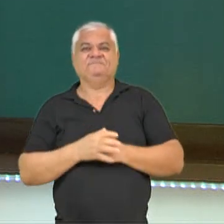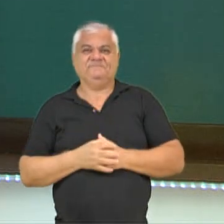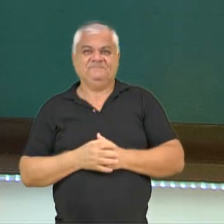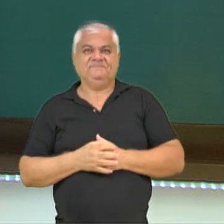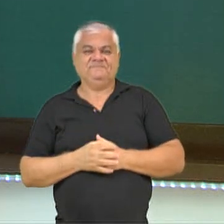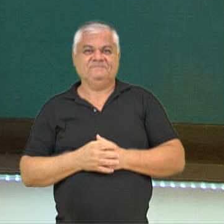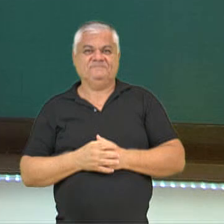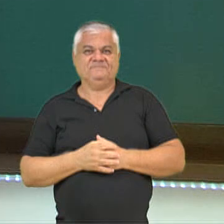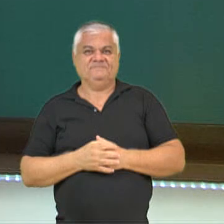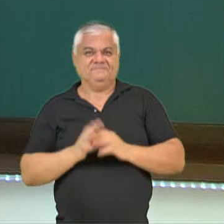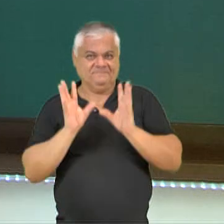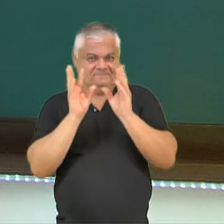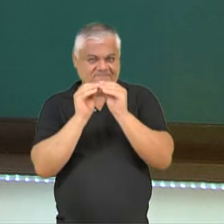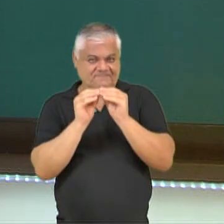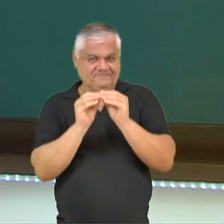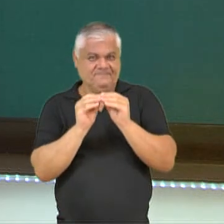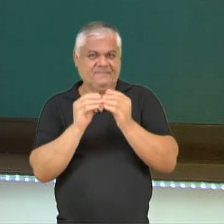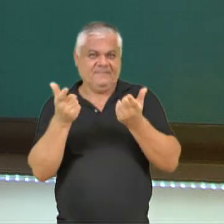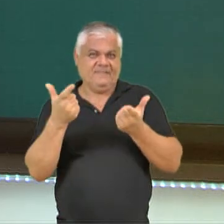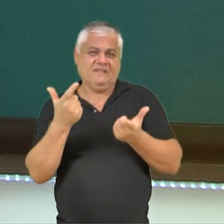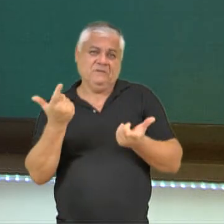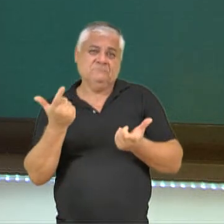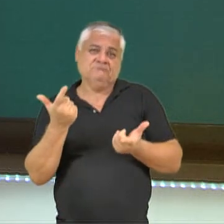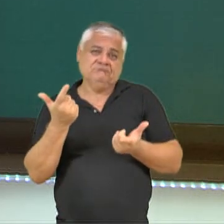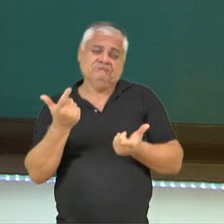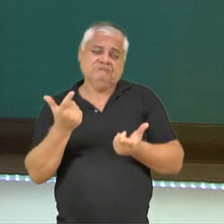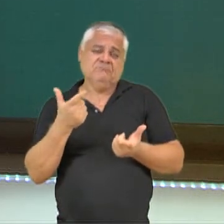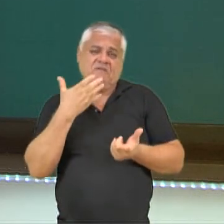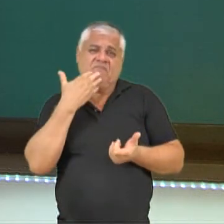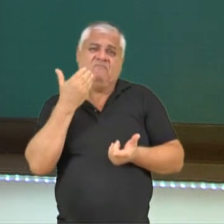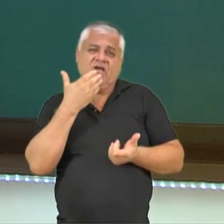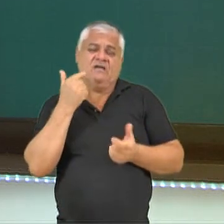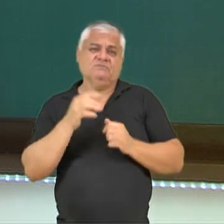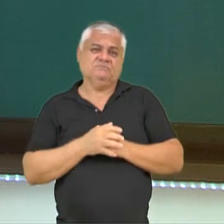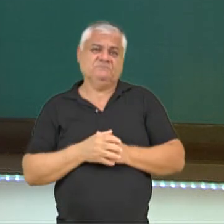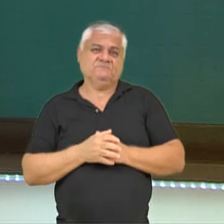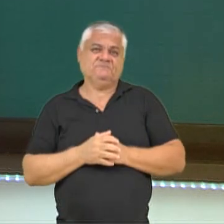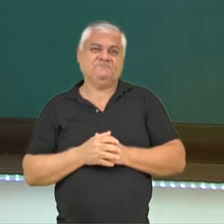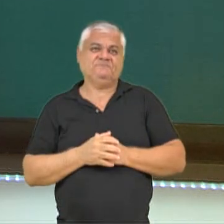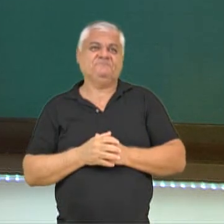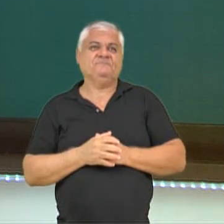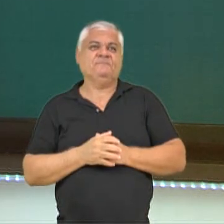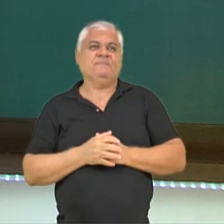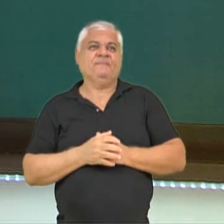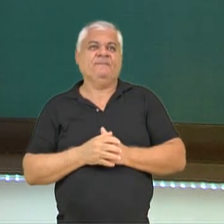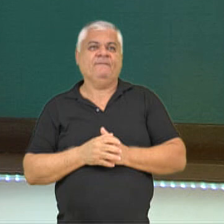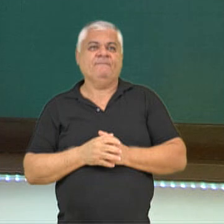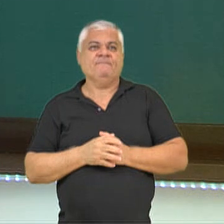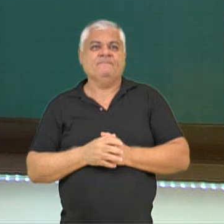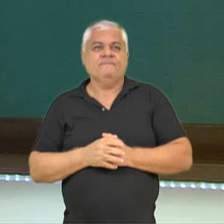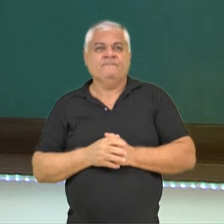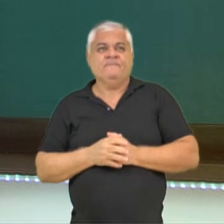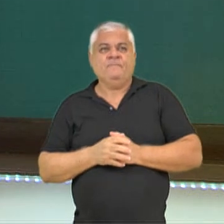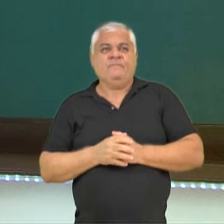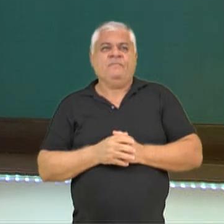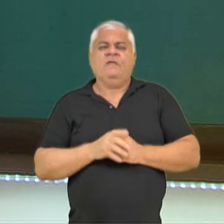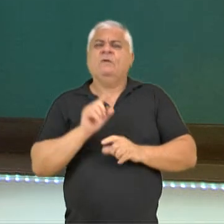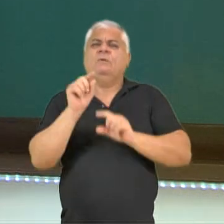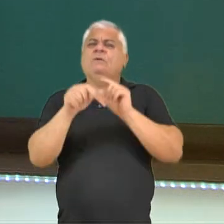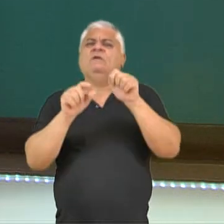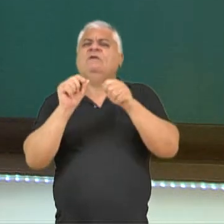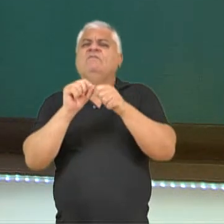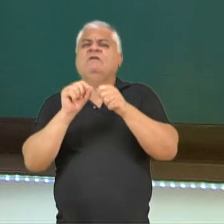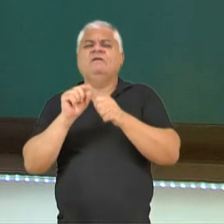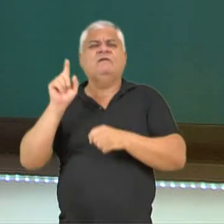6, ok? Então nesse caso não ficou tão bonita, mas ficou mais fácil do que aquela, tá bom? O que fazemos